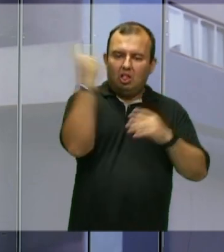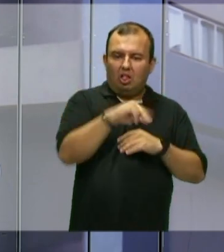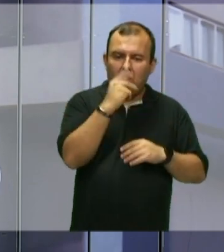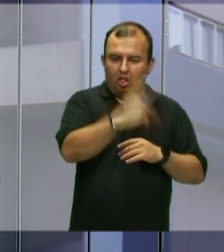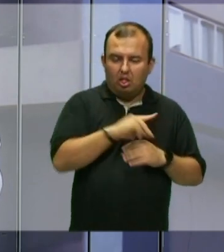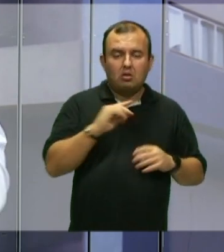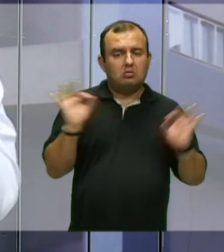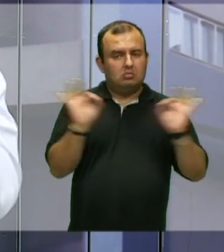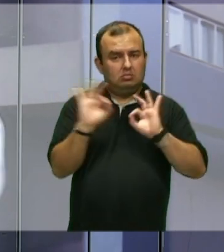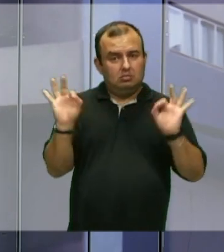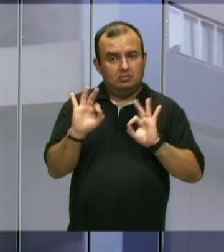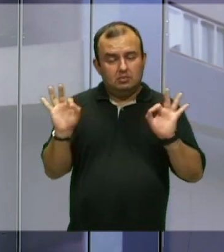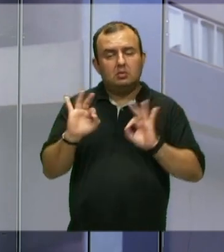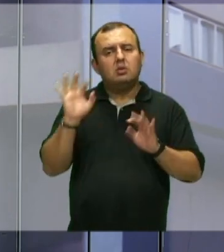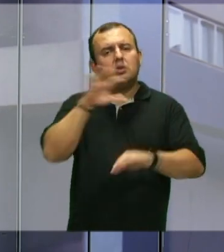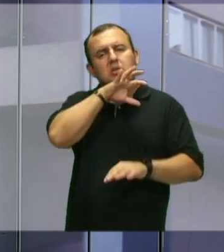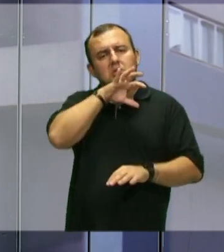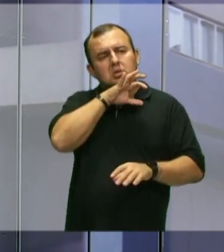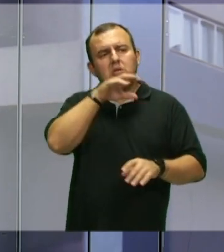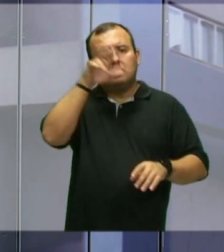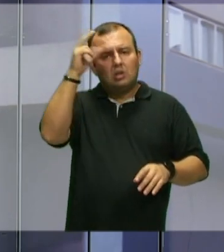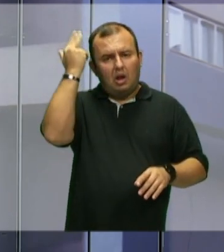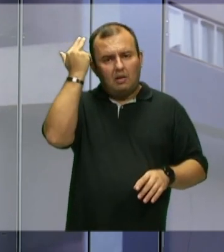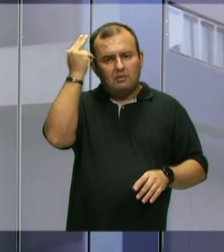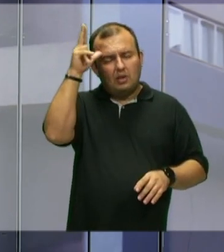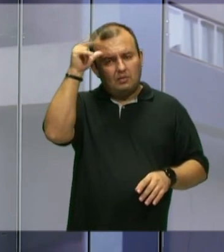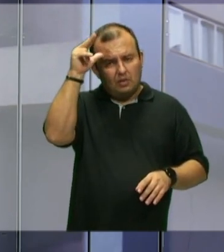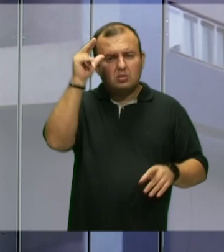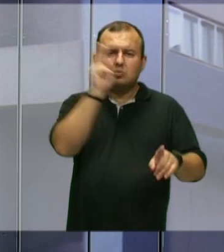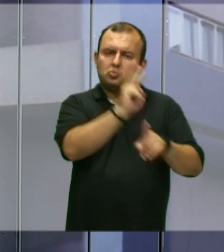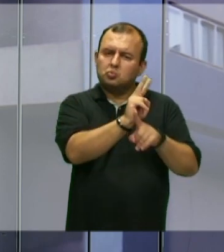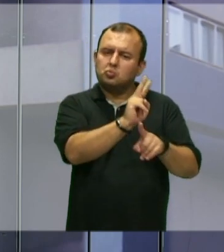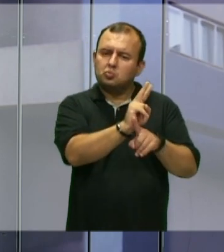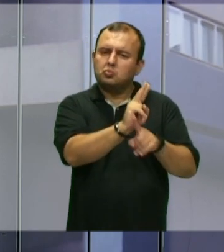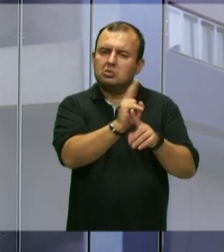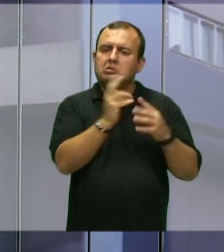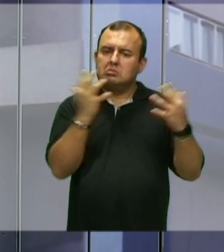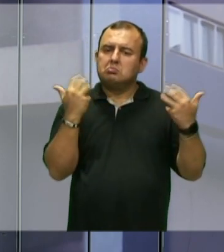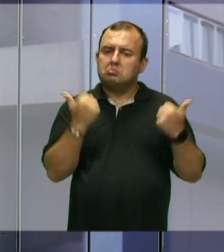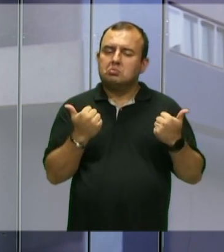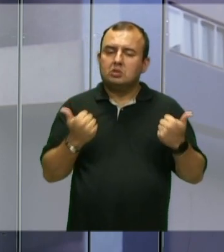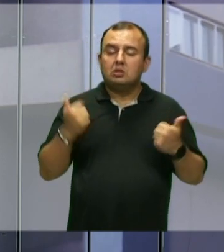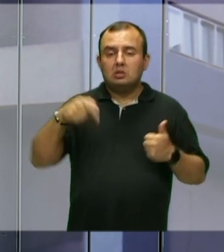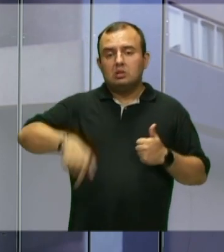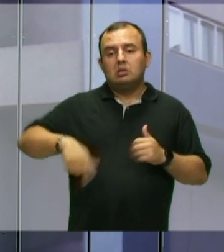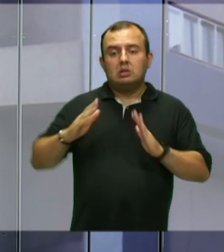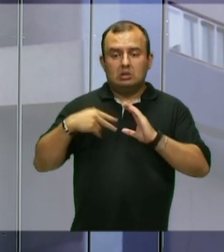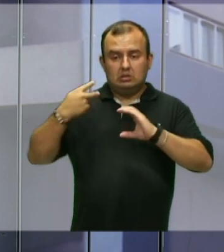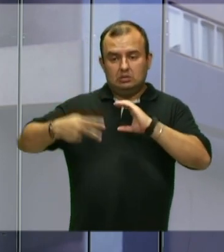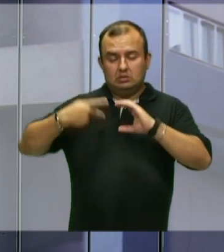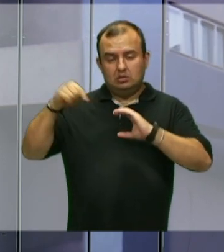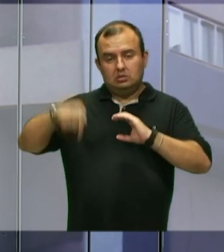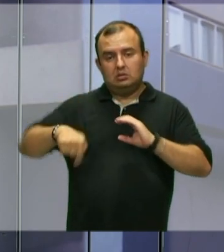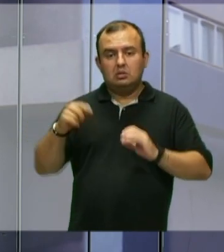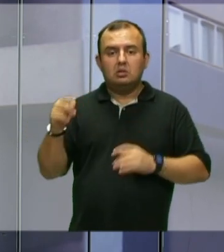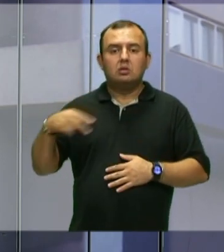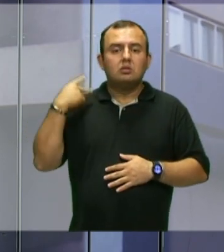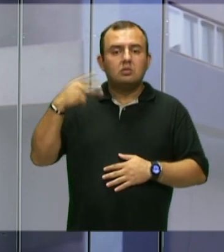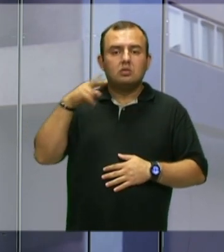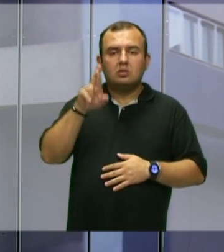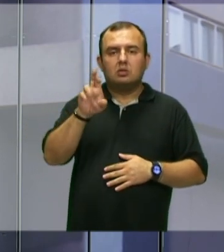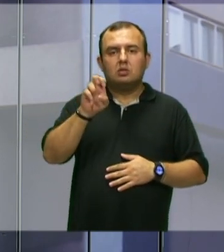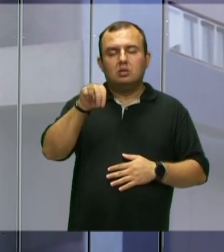contrário, eram animais muito bem cuidados. E daí existia nessa casa aqui um projeto de lei que era da vereadora